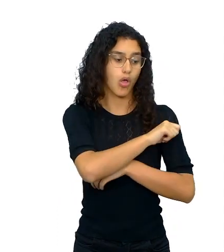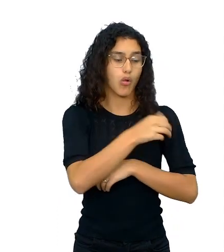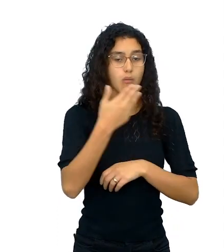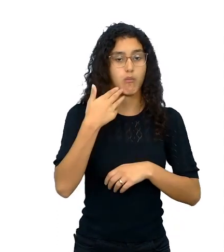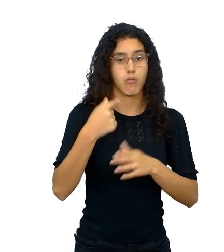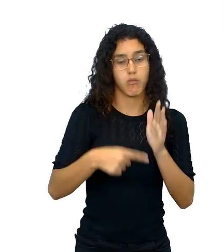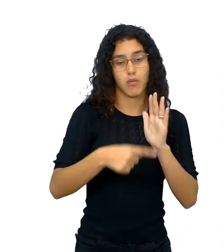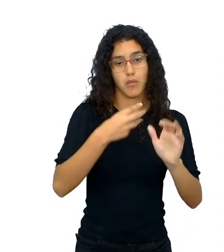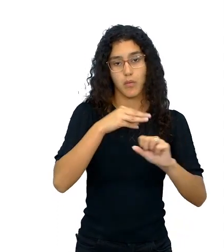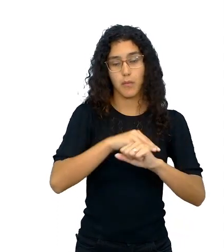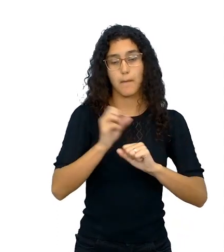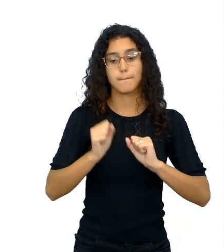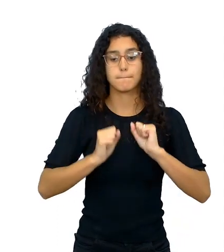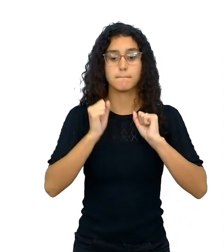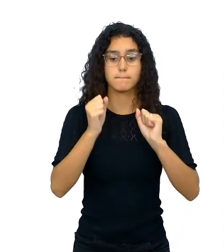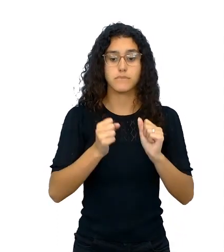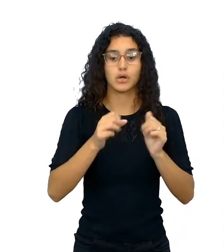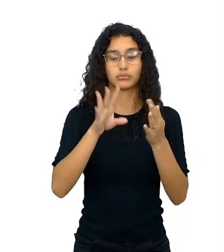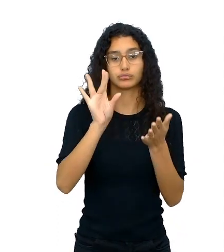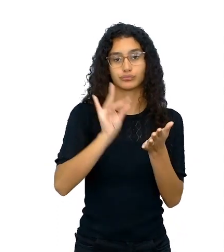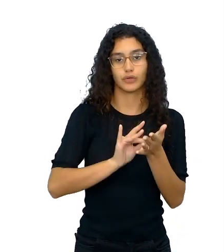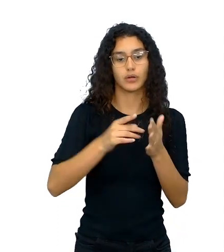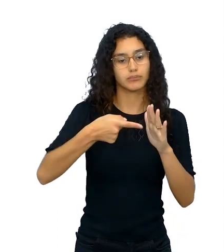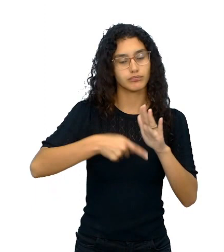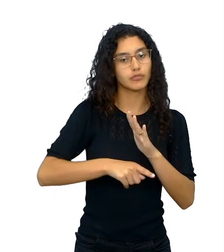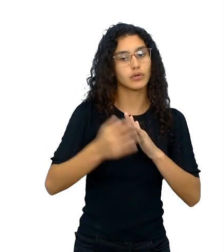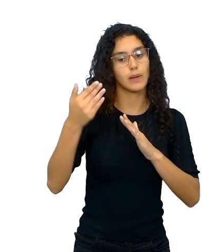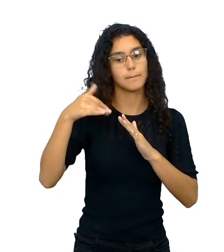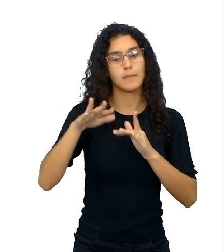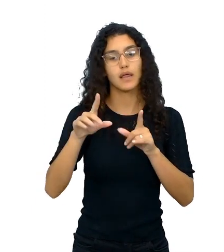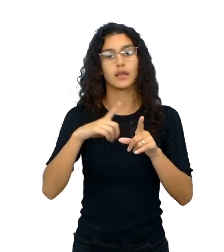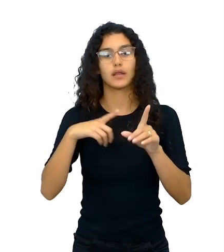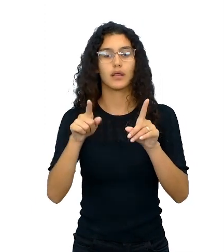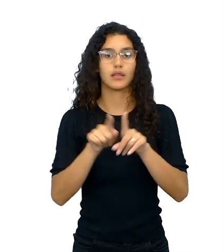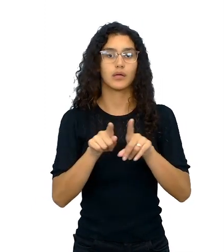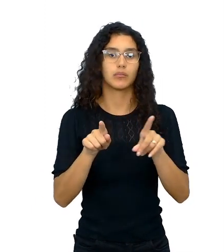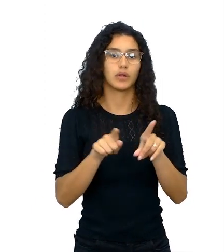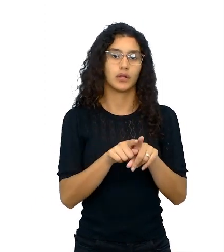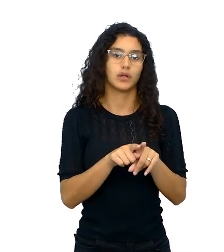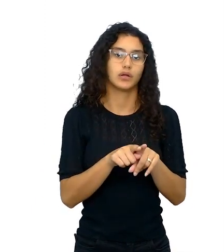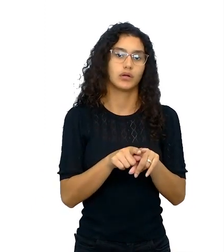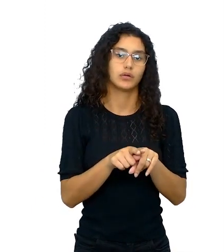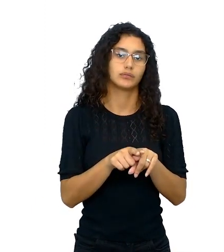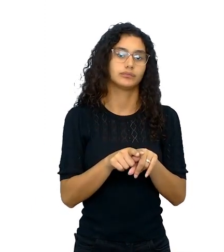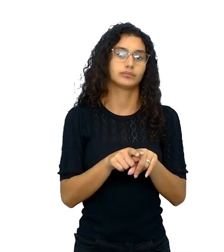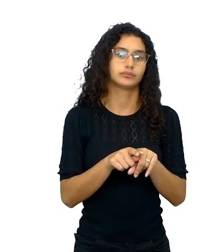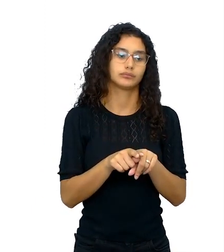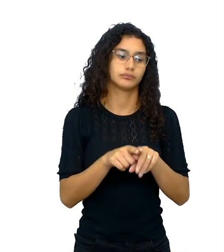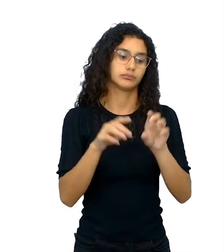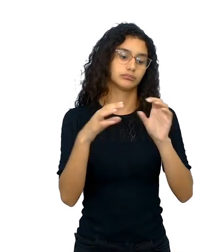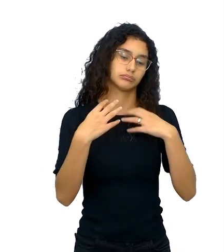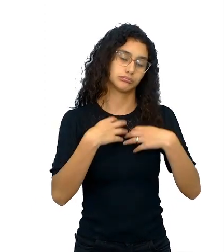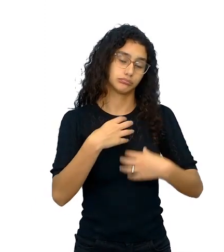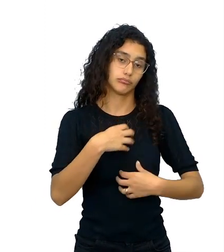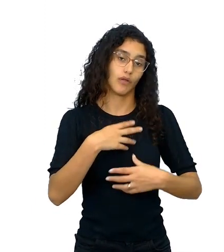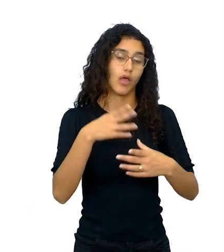para que eles possam realmente se aprofundar e ter aí, essa fruição estética.